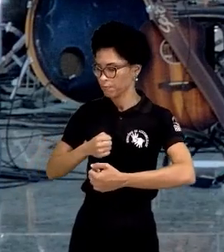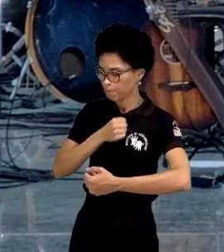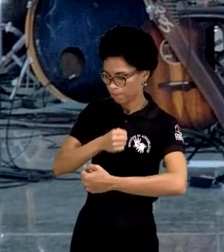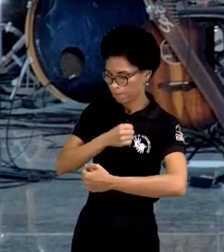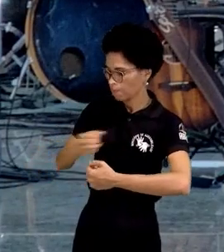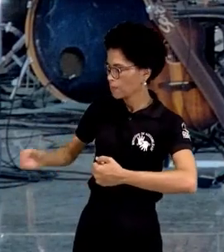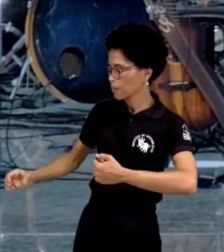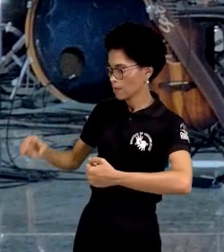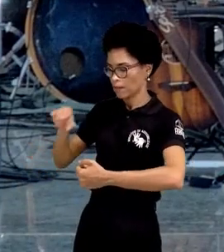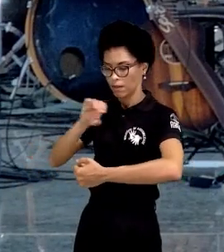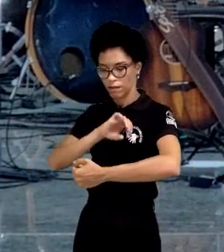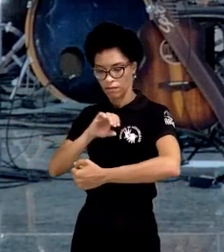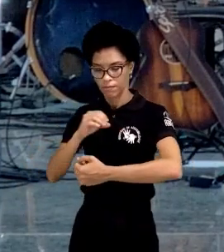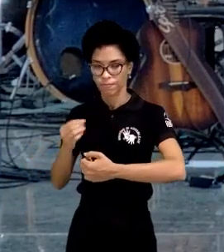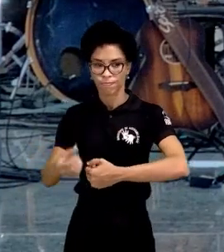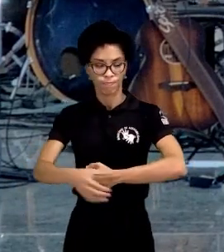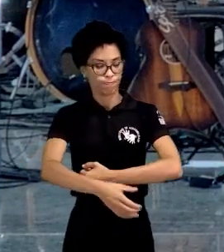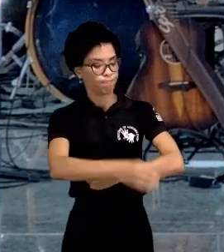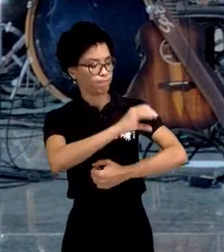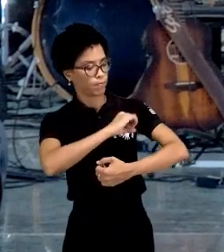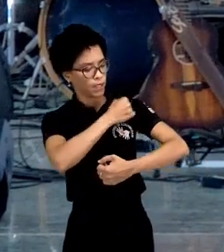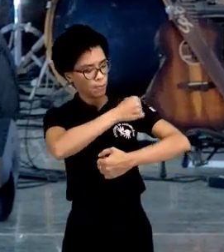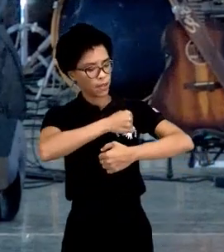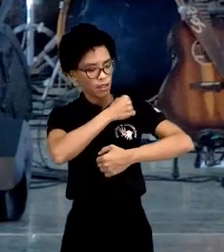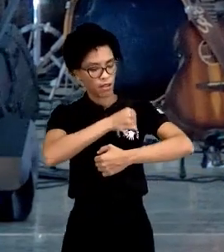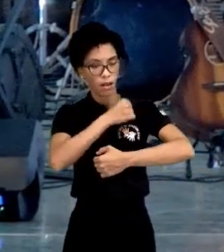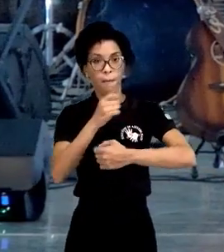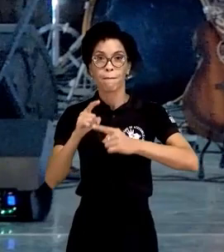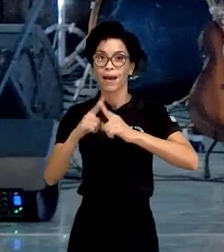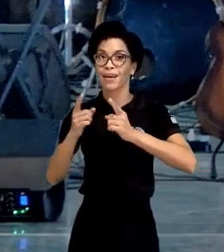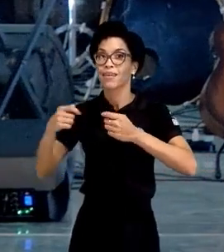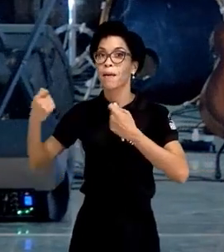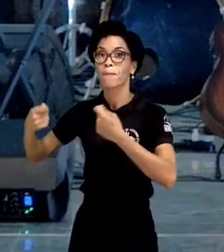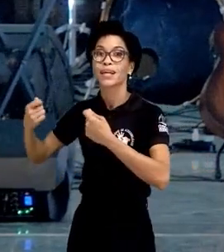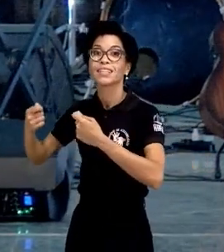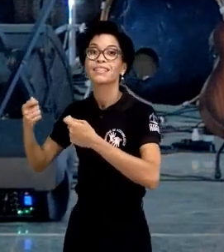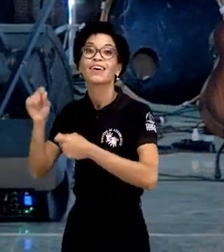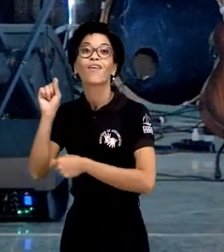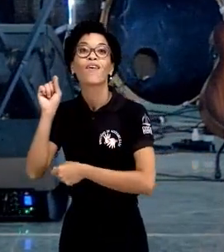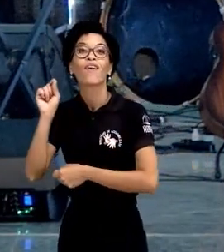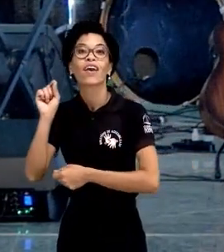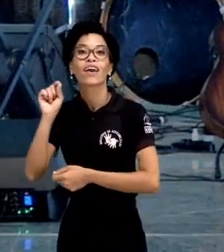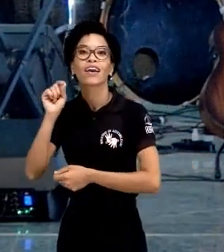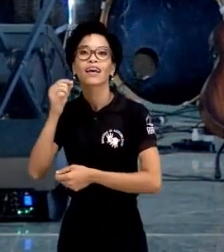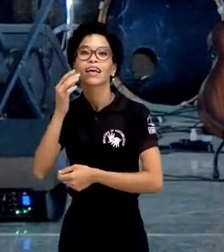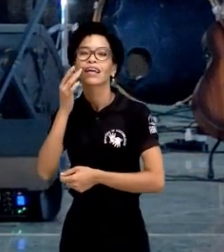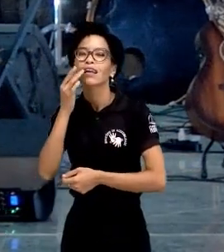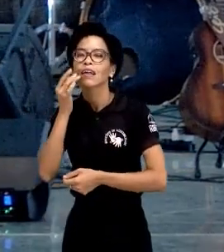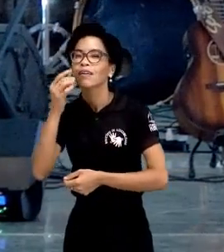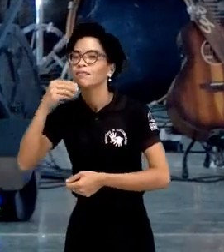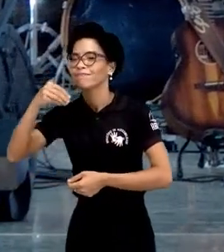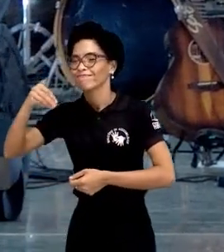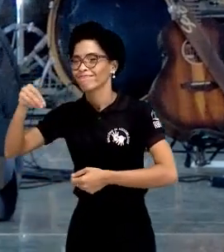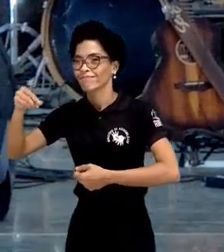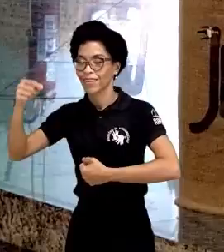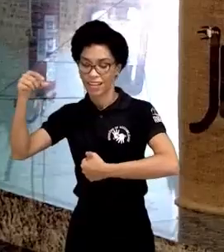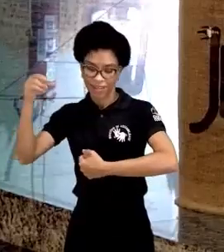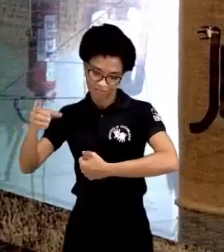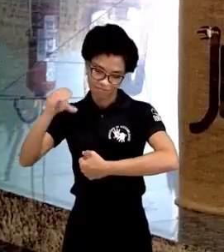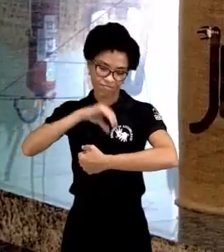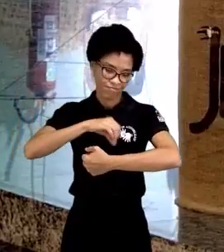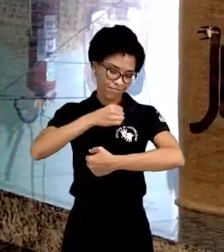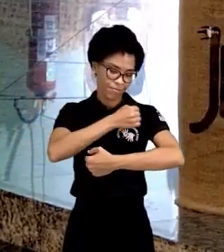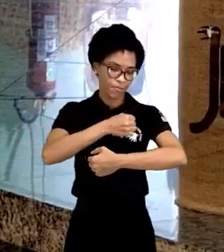o sal. E ele está dizendo que o banquete é a terra. Gente, ele está dizendo que nós, como povo de Deus, somos o